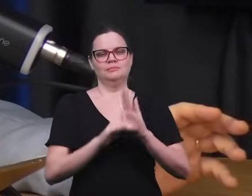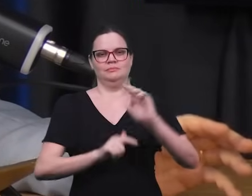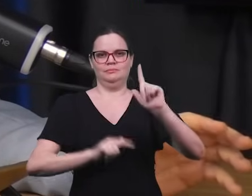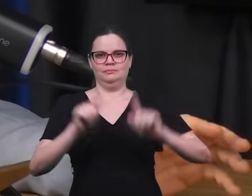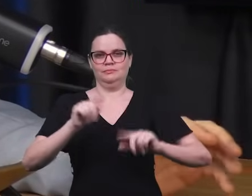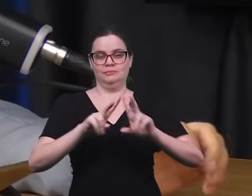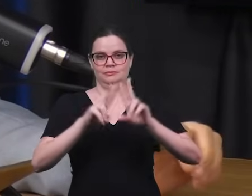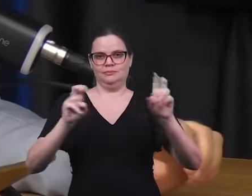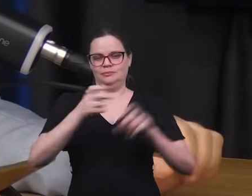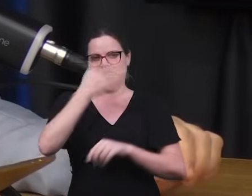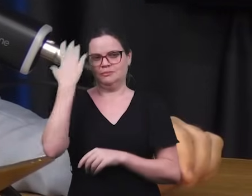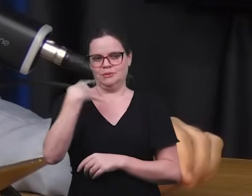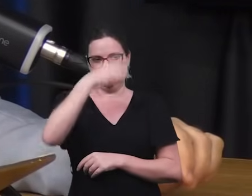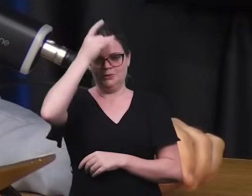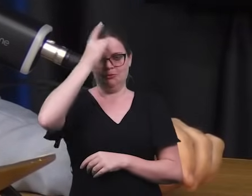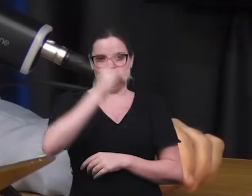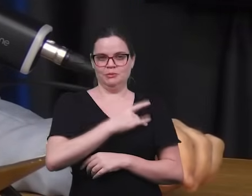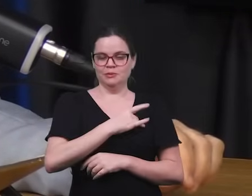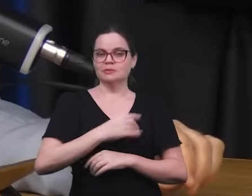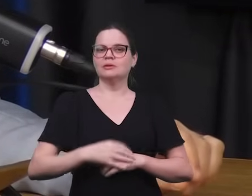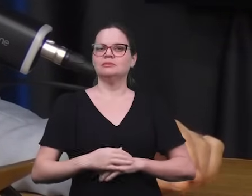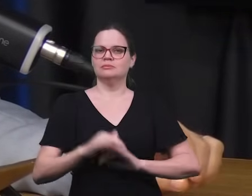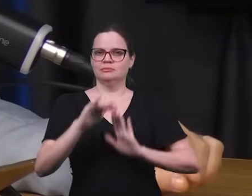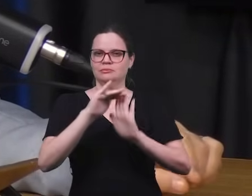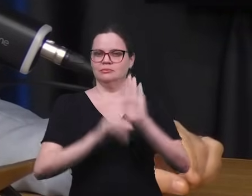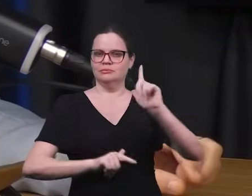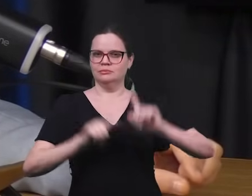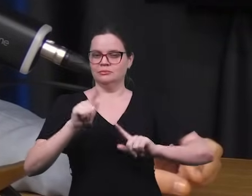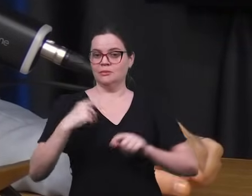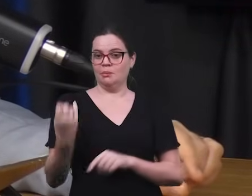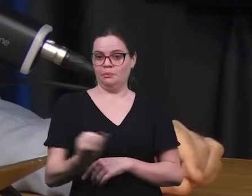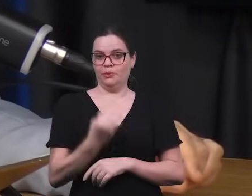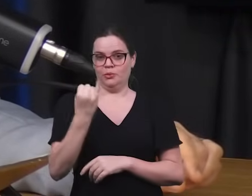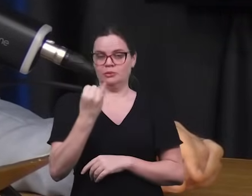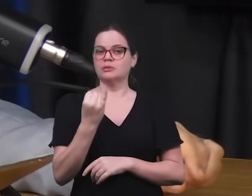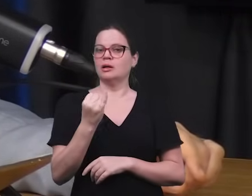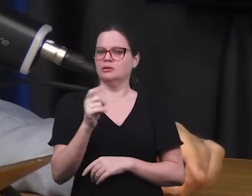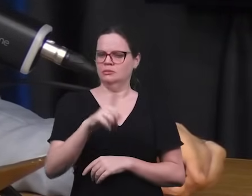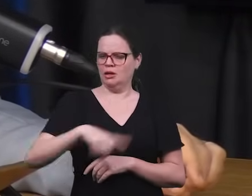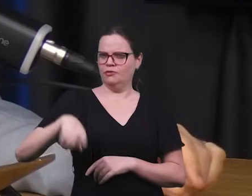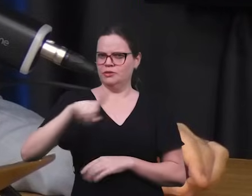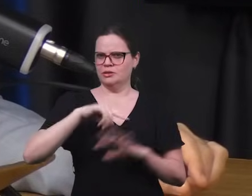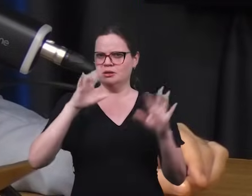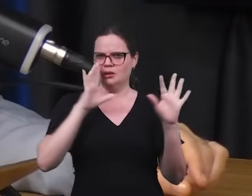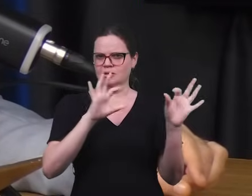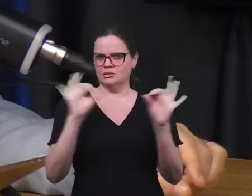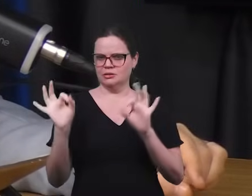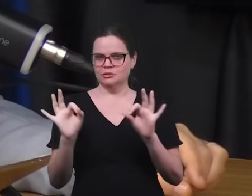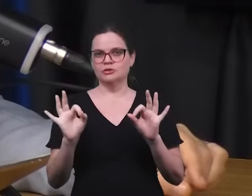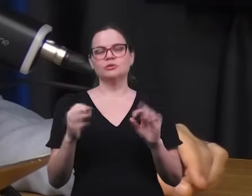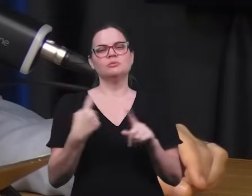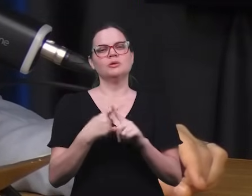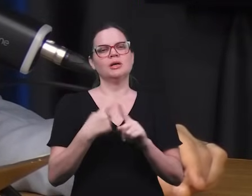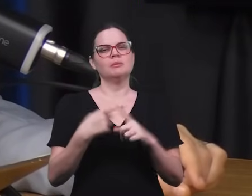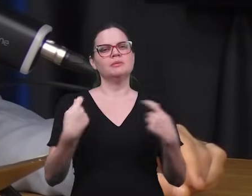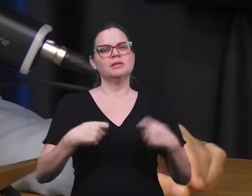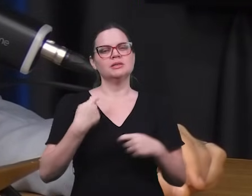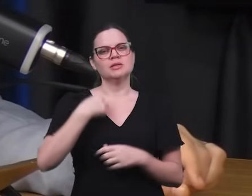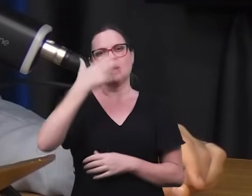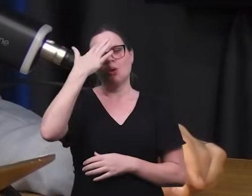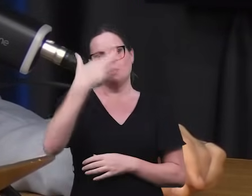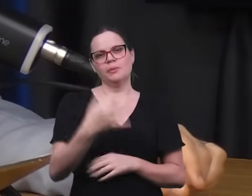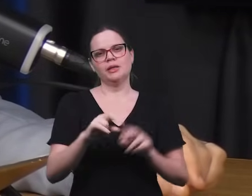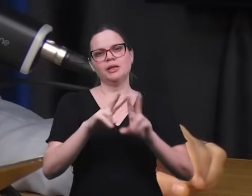Batismo com o Espírito Santo. Um programa que é muito importante para você que assiste na compreensão